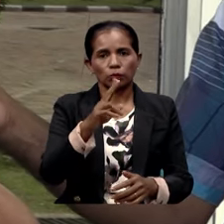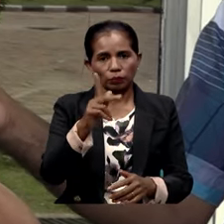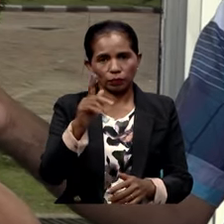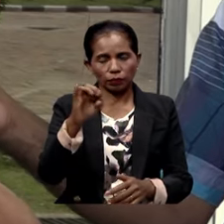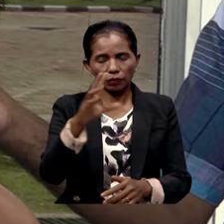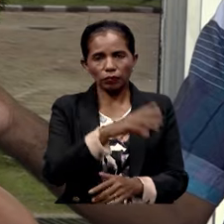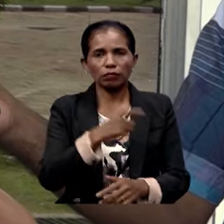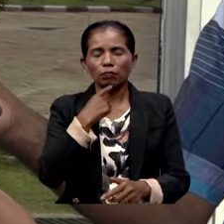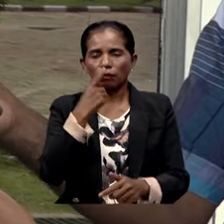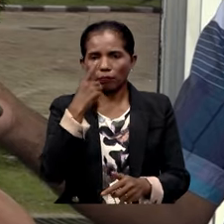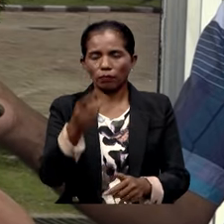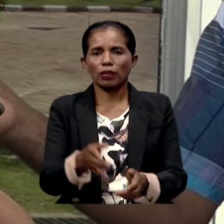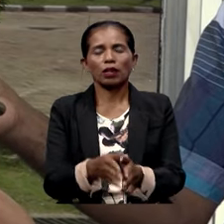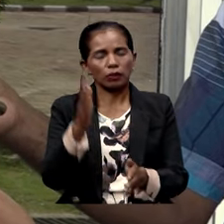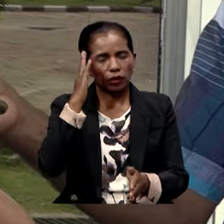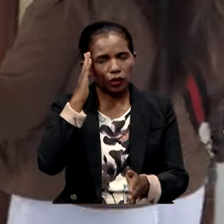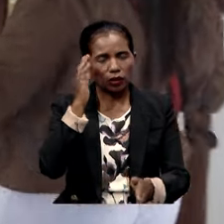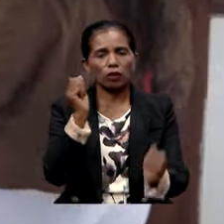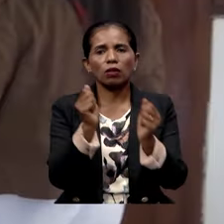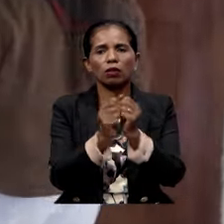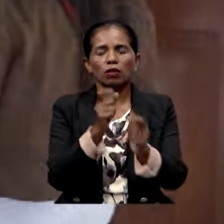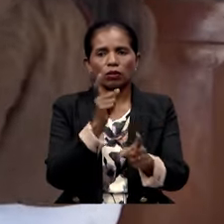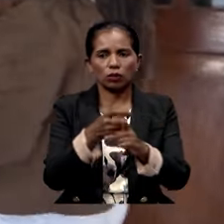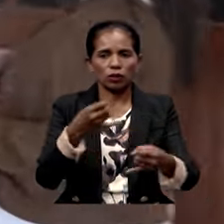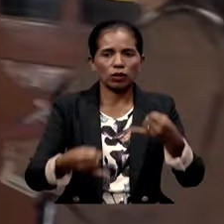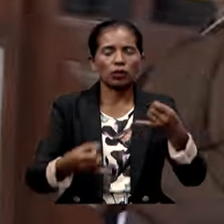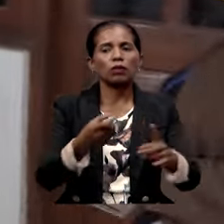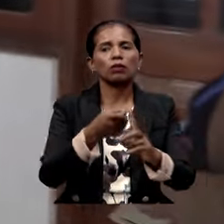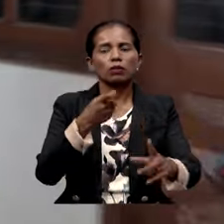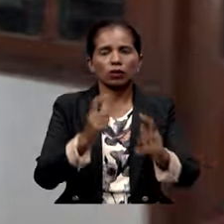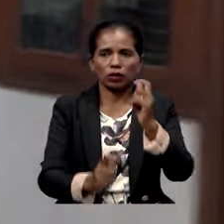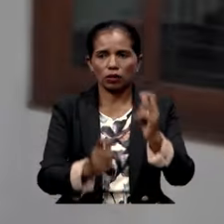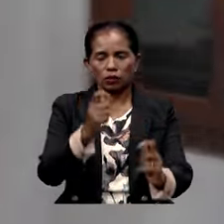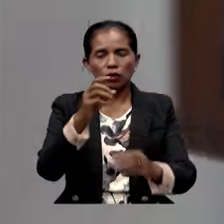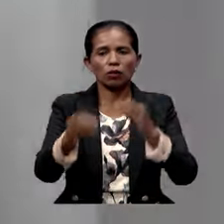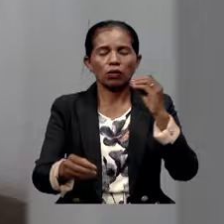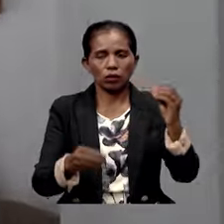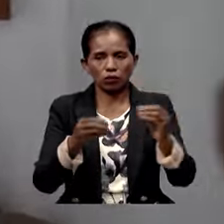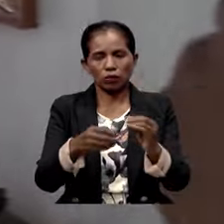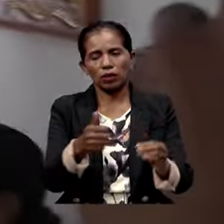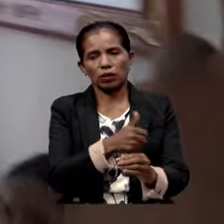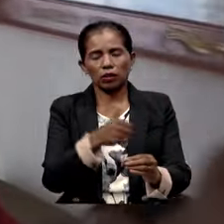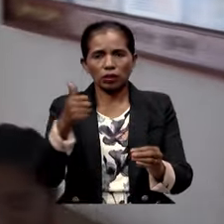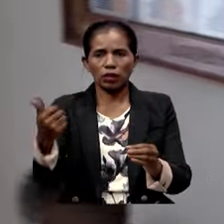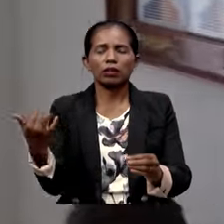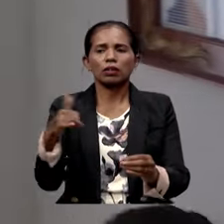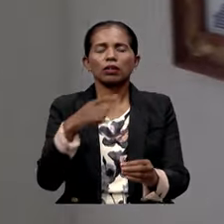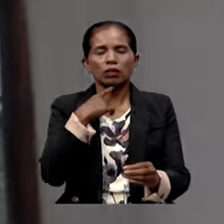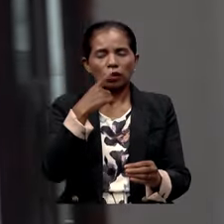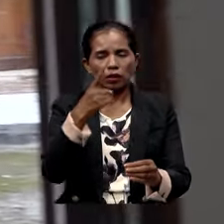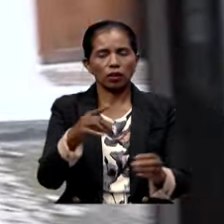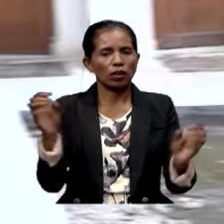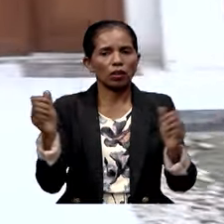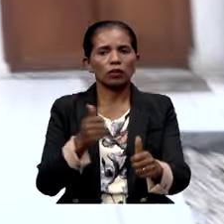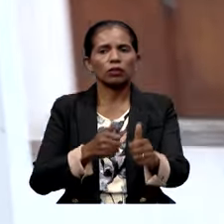pedido fiscalização, né, a tuhatene de dia opinião jurídica, o se tribunal recurso, com uma substância balon, de bem mac sira considera